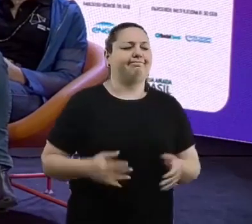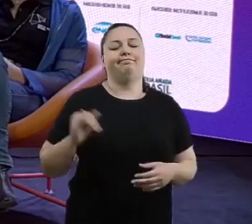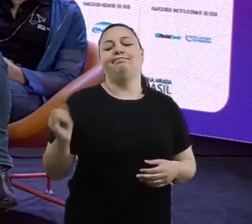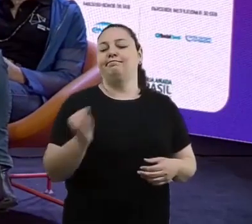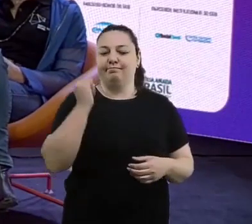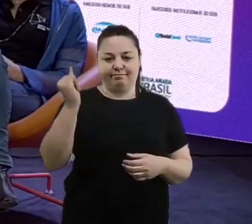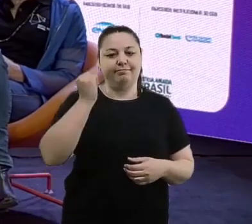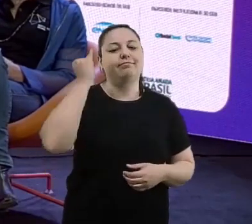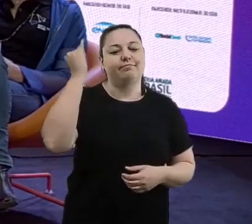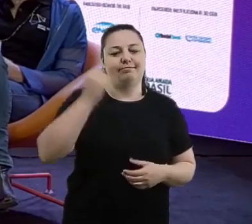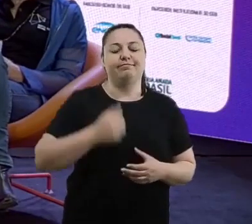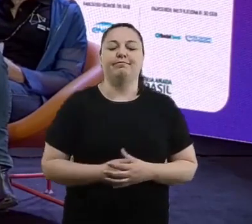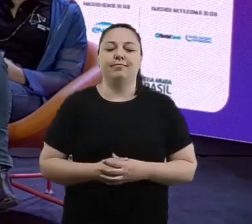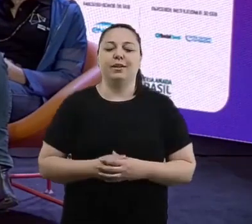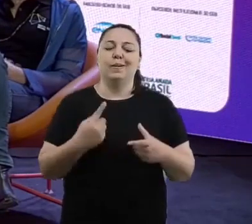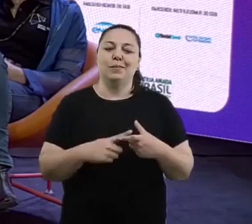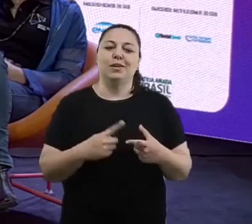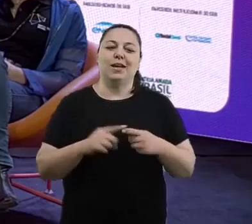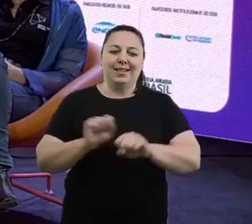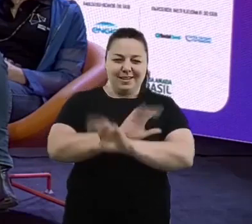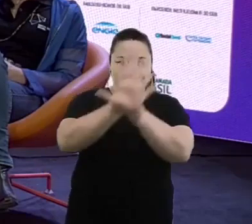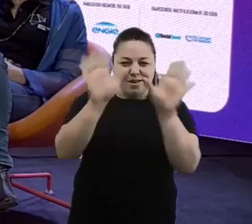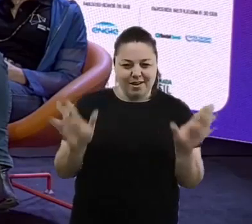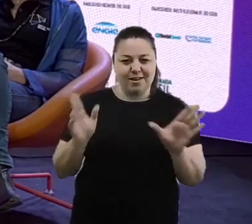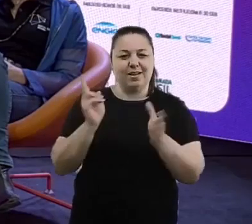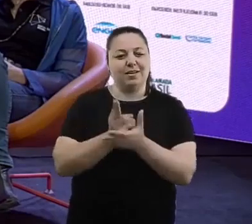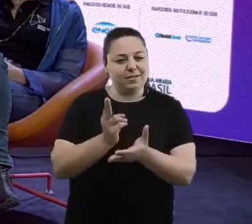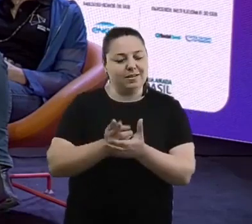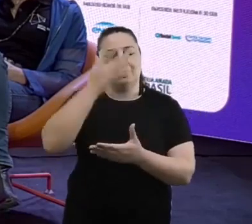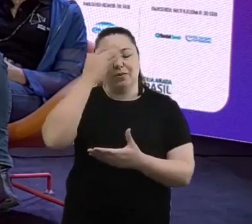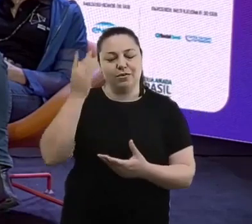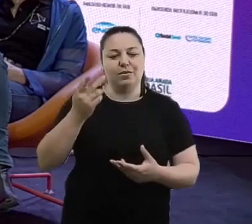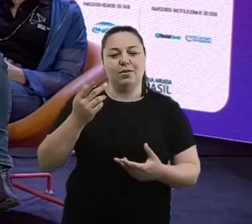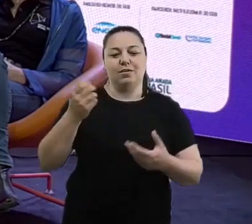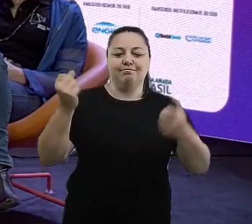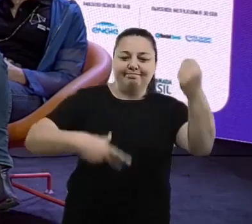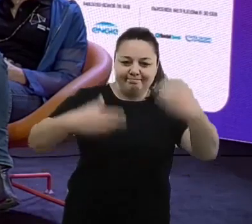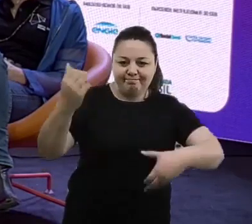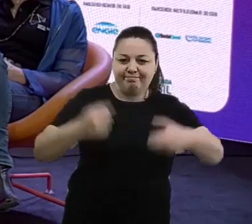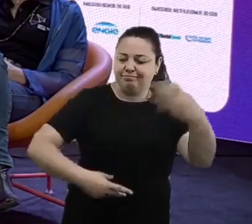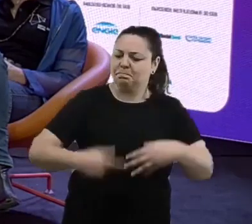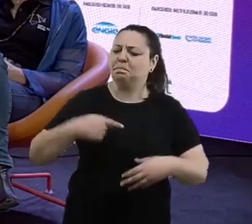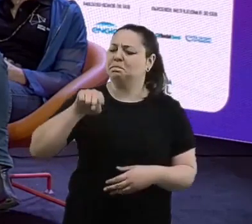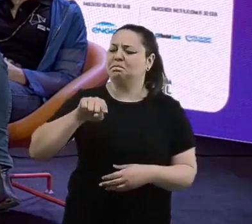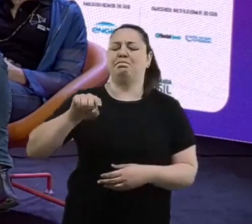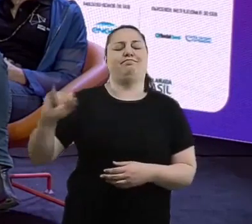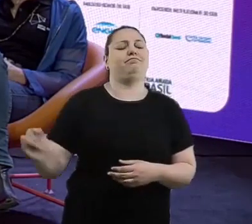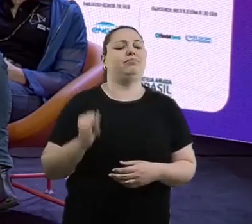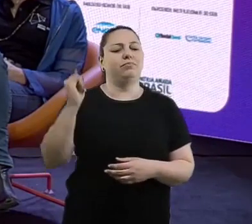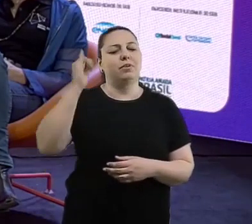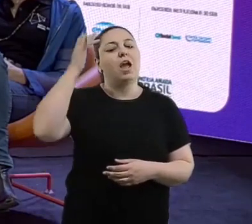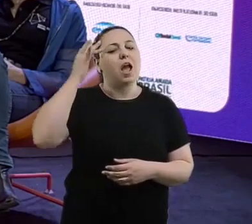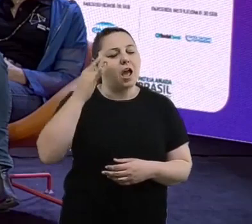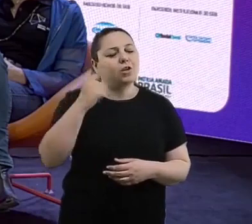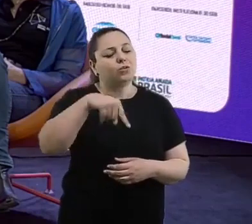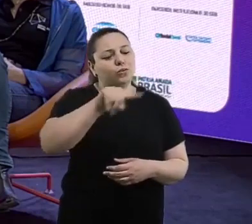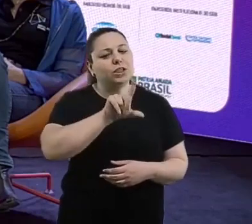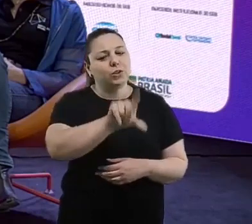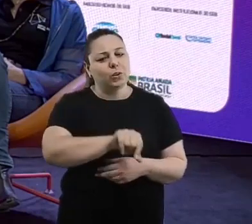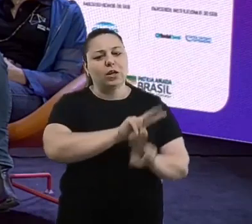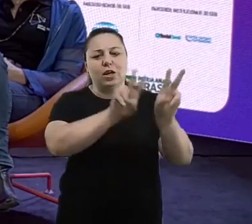que a gente vem falando muito é muito importante e vai ser muito importante daqui para frente. Eu acho que vocês estão no caminho certo. E quando eu vejo um painel